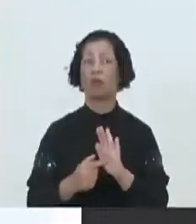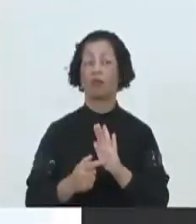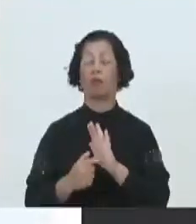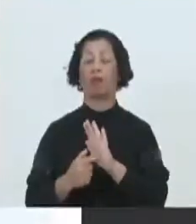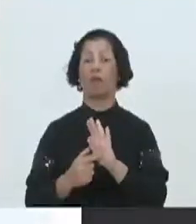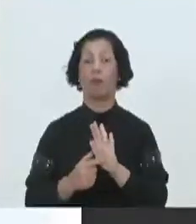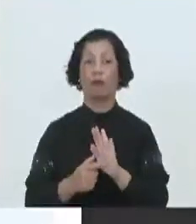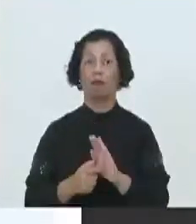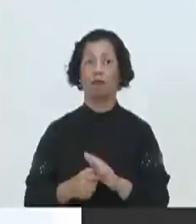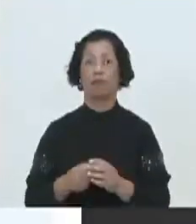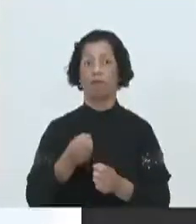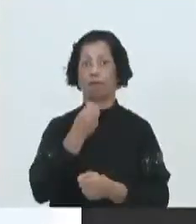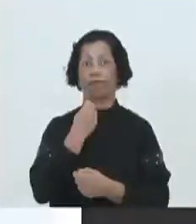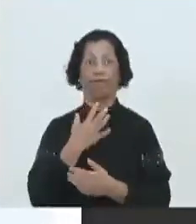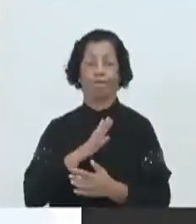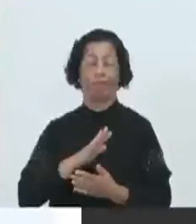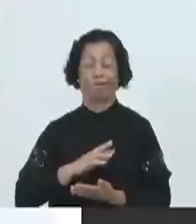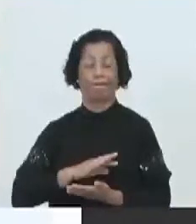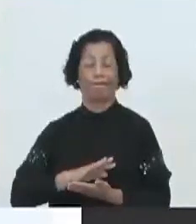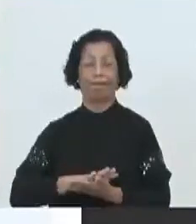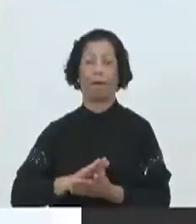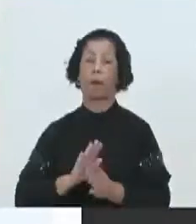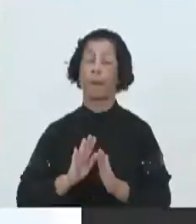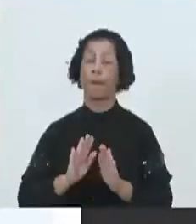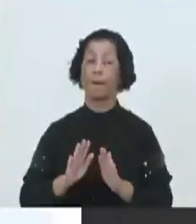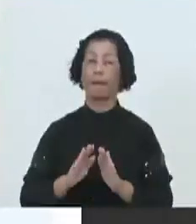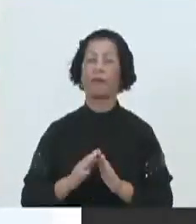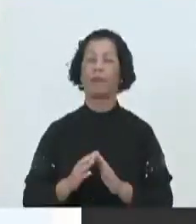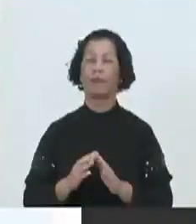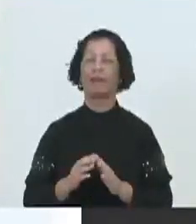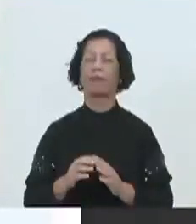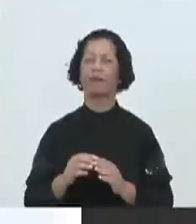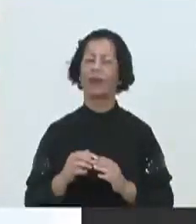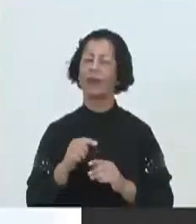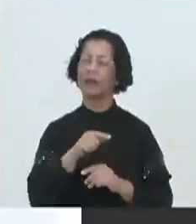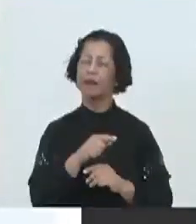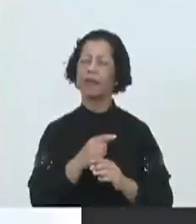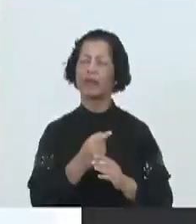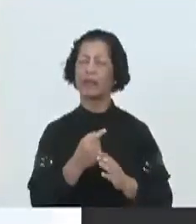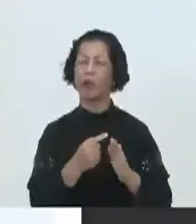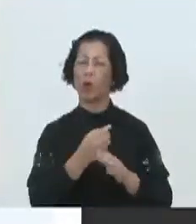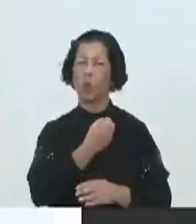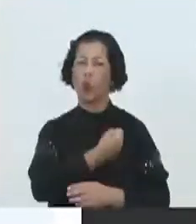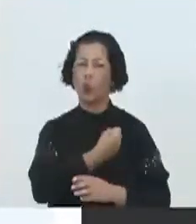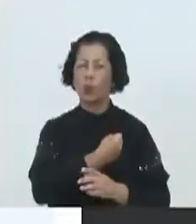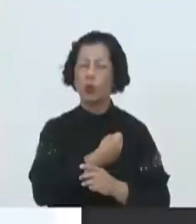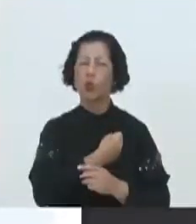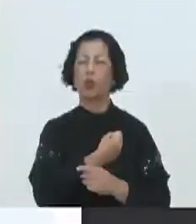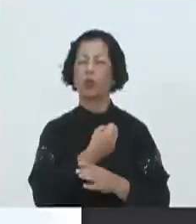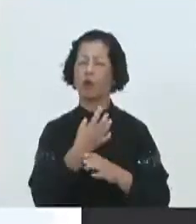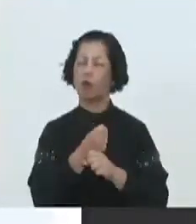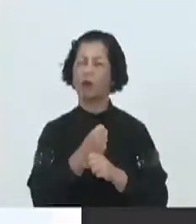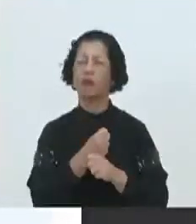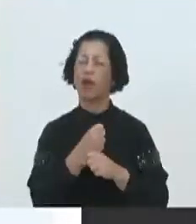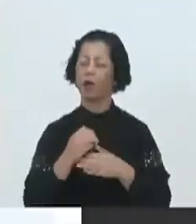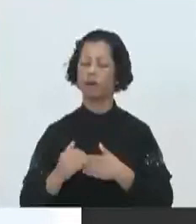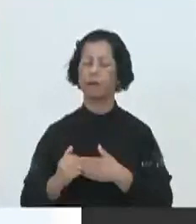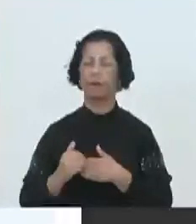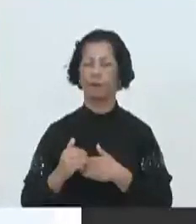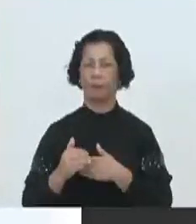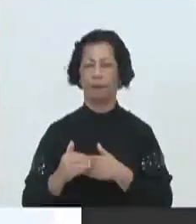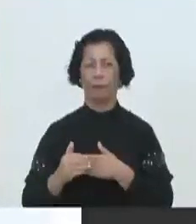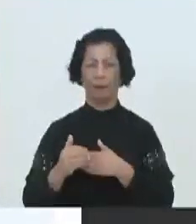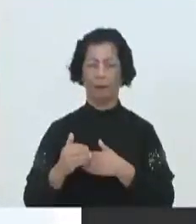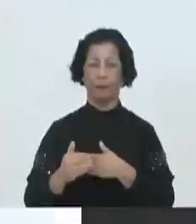sociedade porém ele é meio ele é caminho para que todas as políticas aconteçam Então por